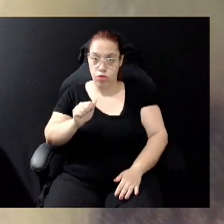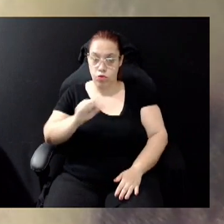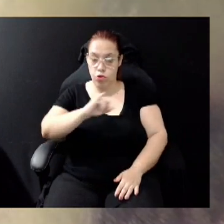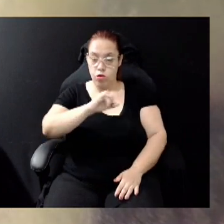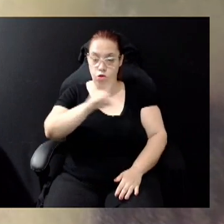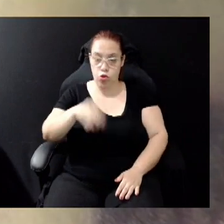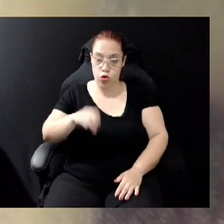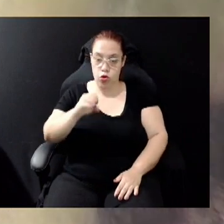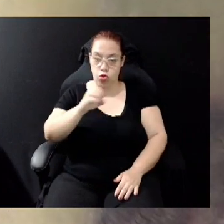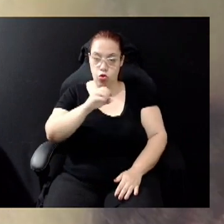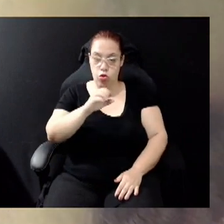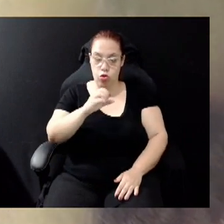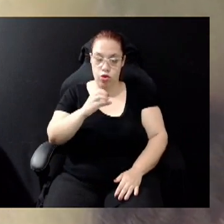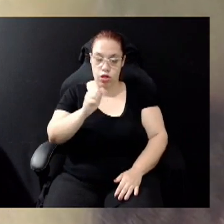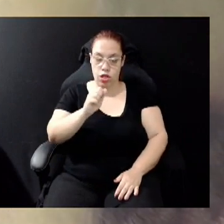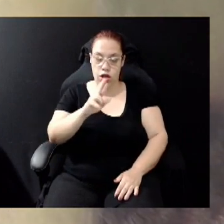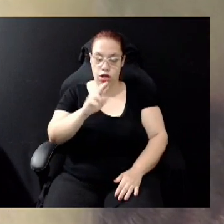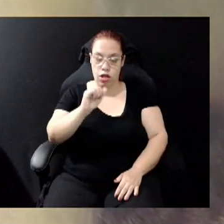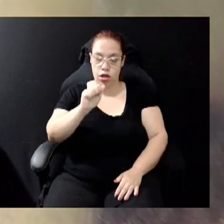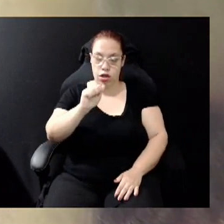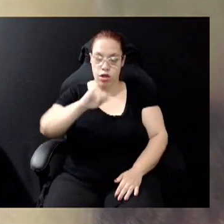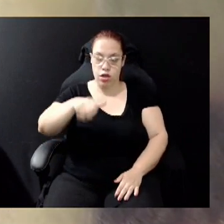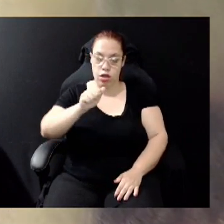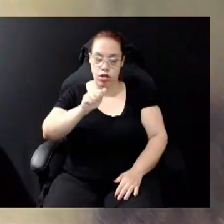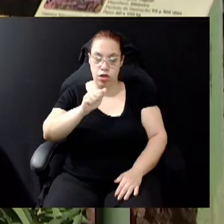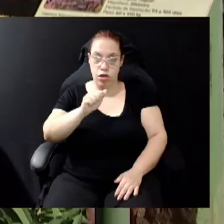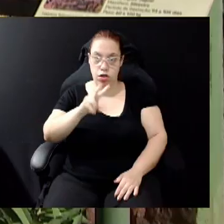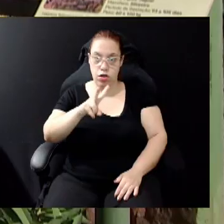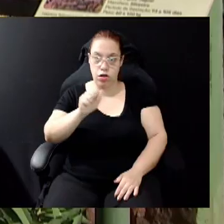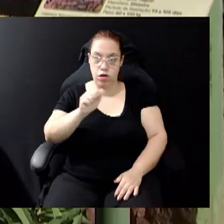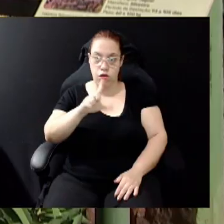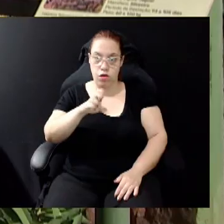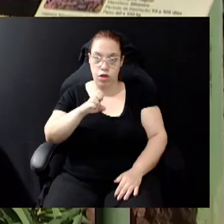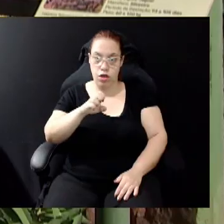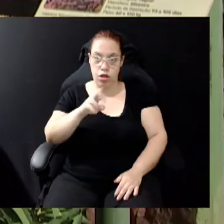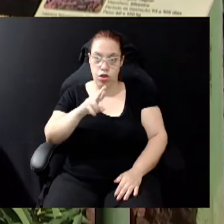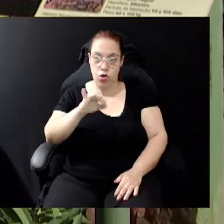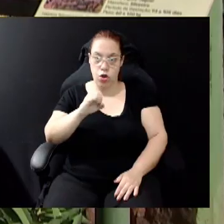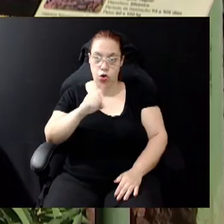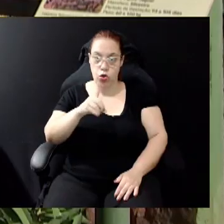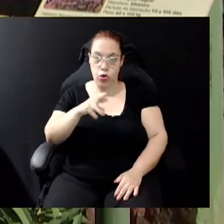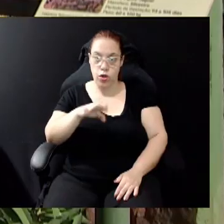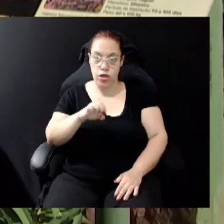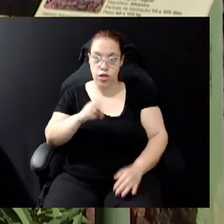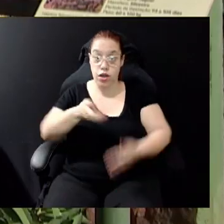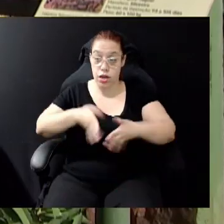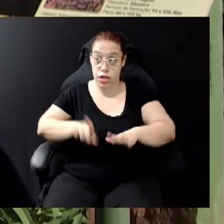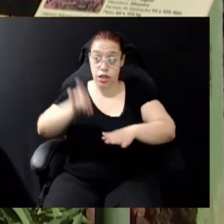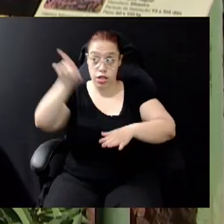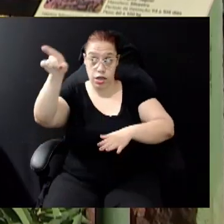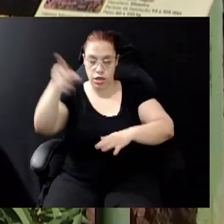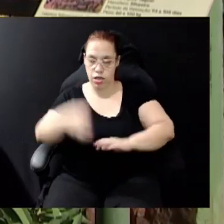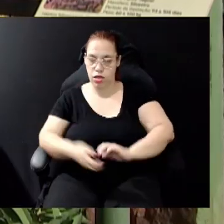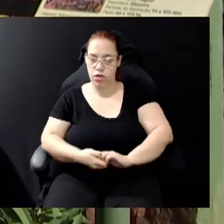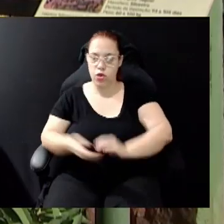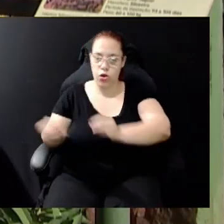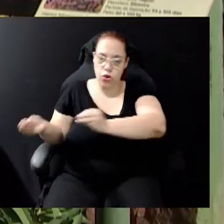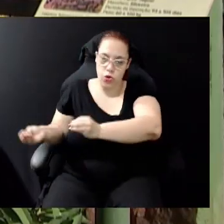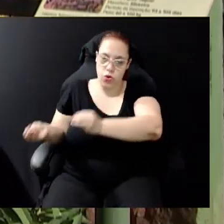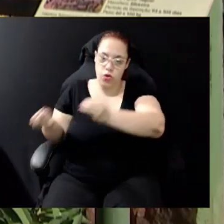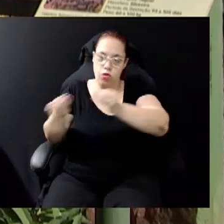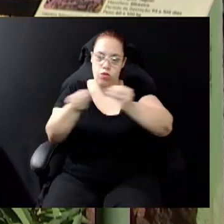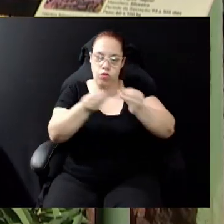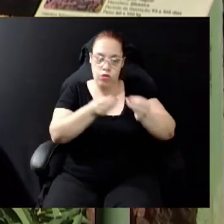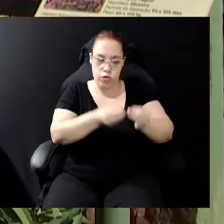mantido pela empresa Vale do Rio Doce, lá. E ela é nascida lá, veio através de um